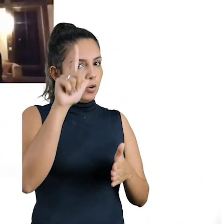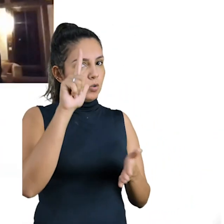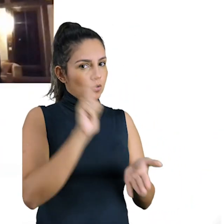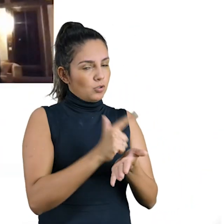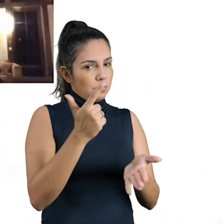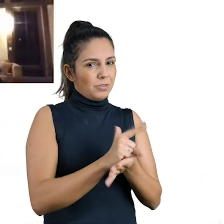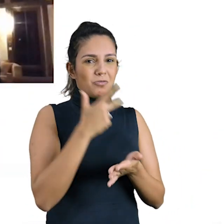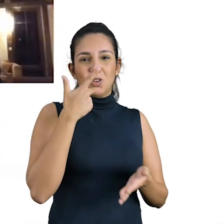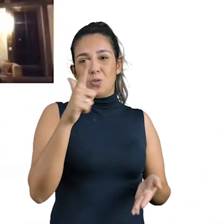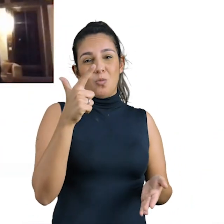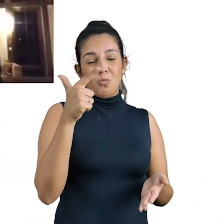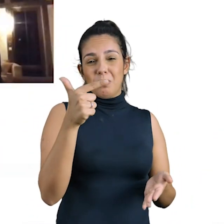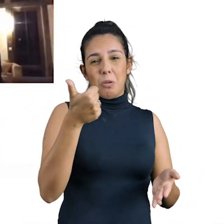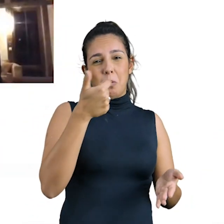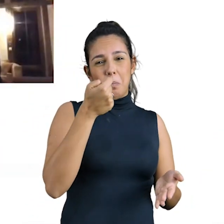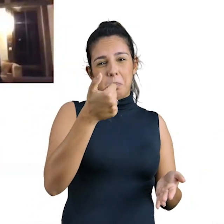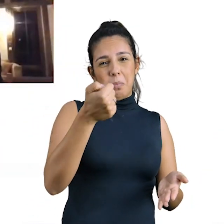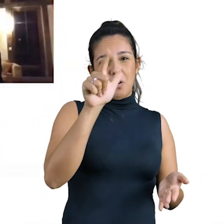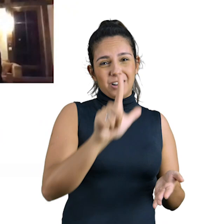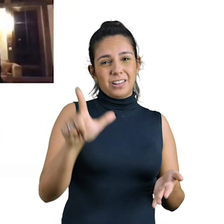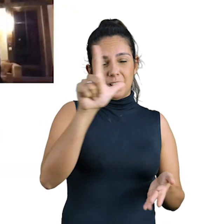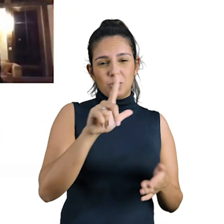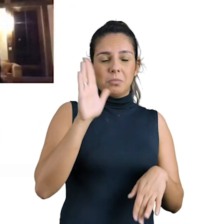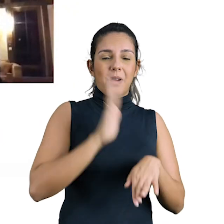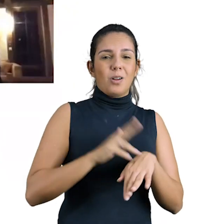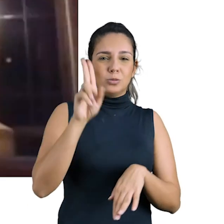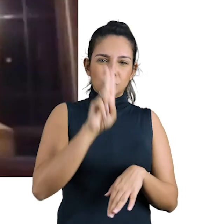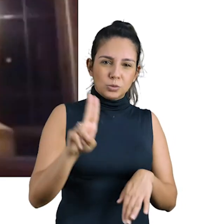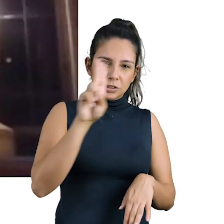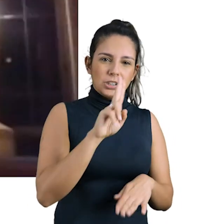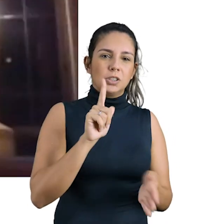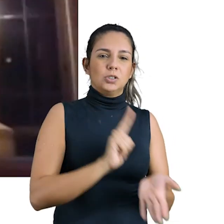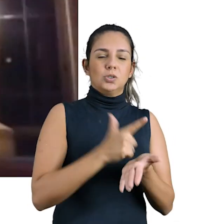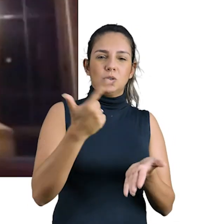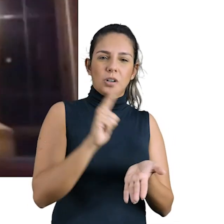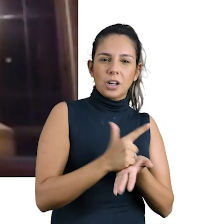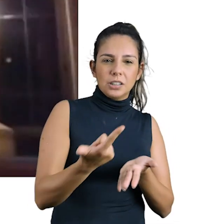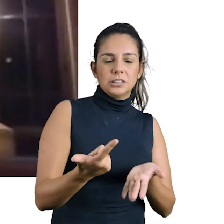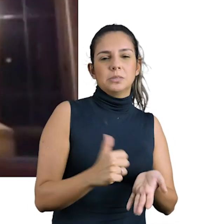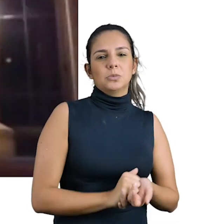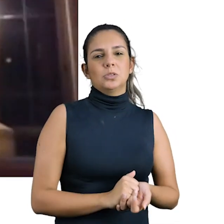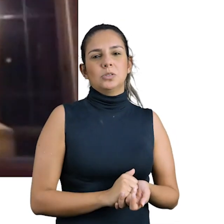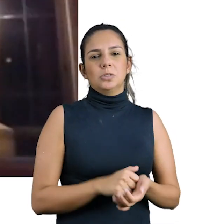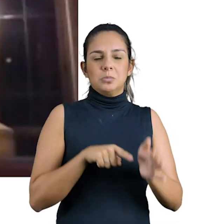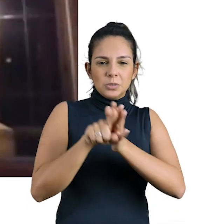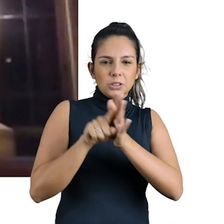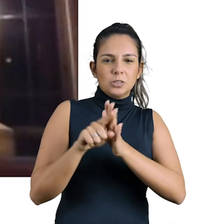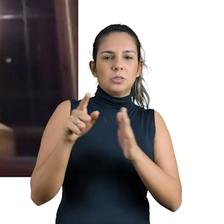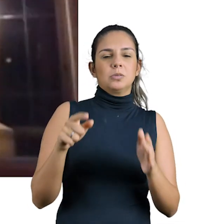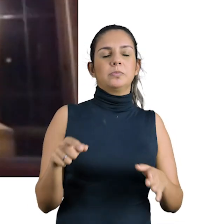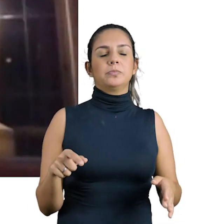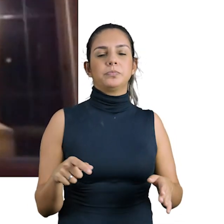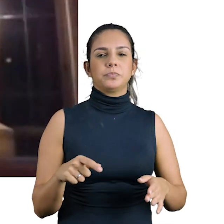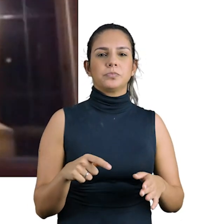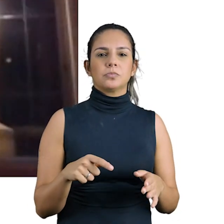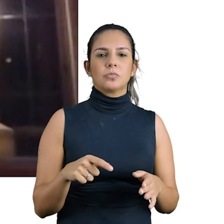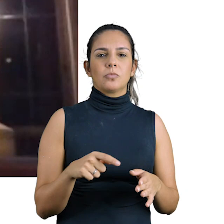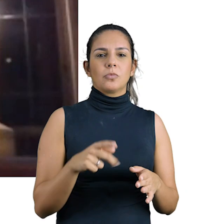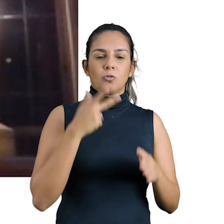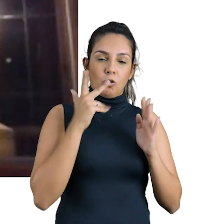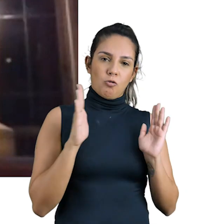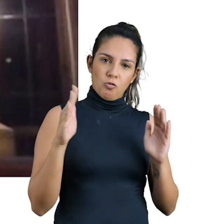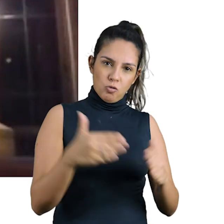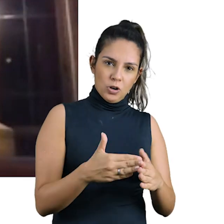que a gente usa literatura também, mas a gente está usando mais os jornalistas e há uma produção